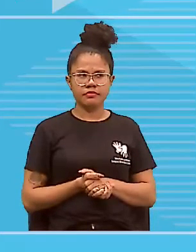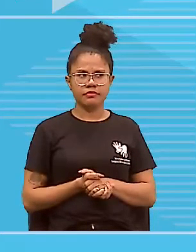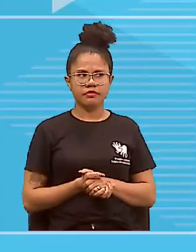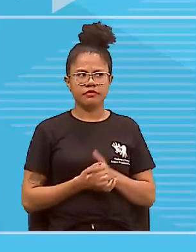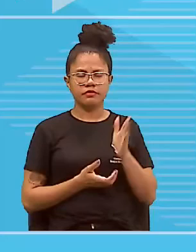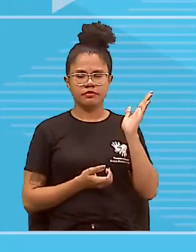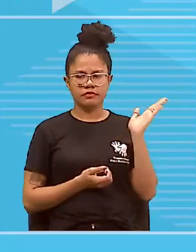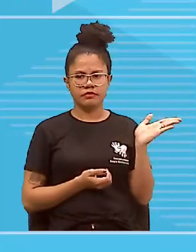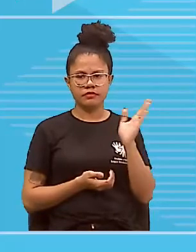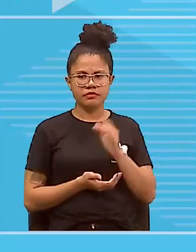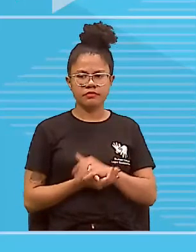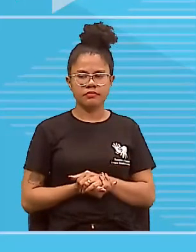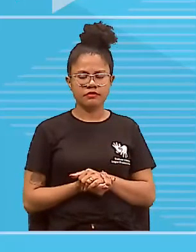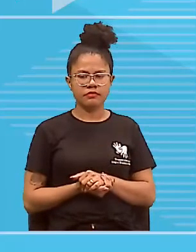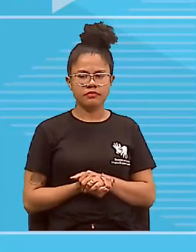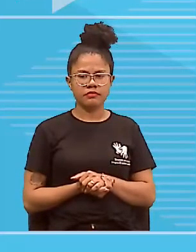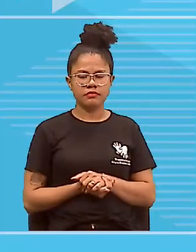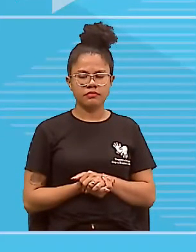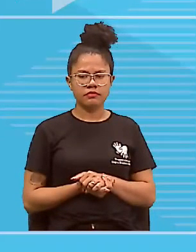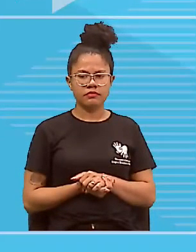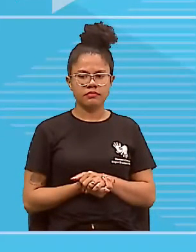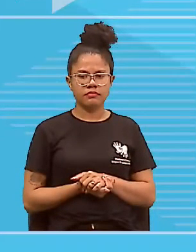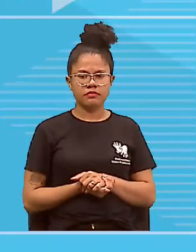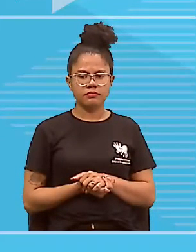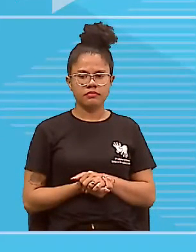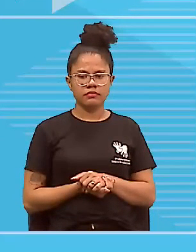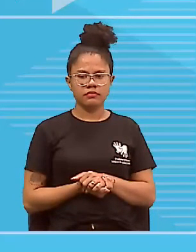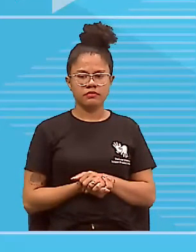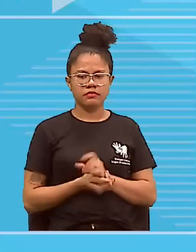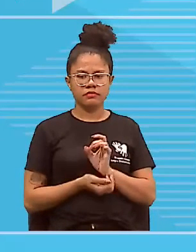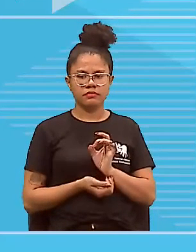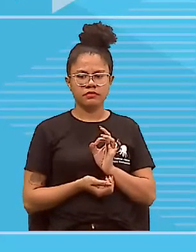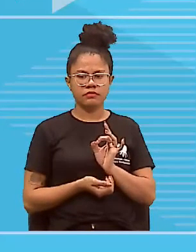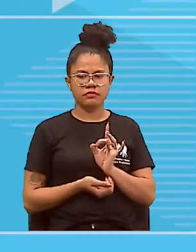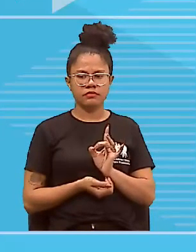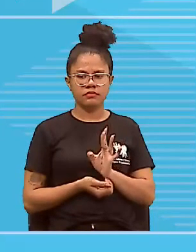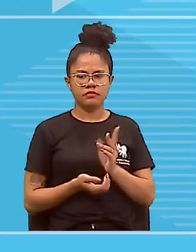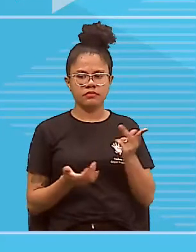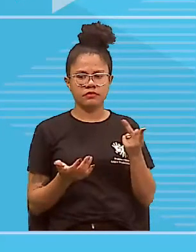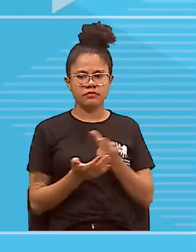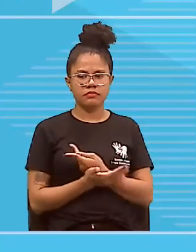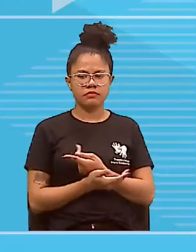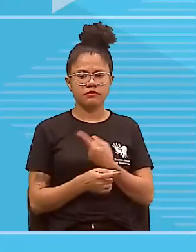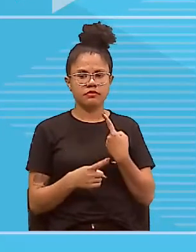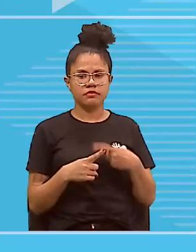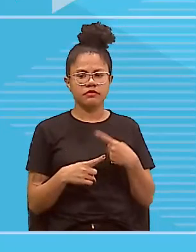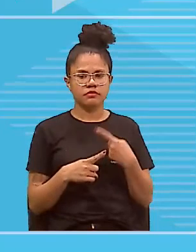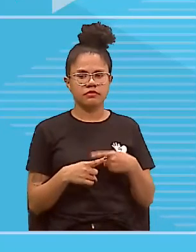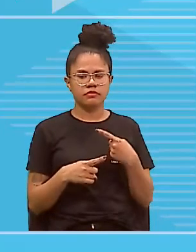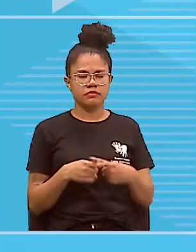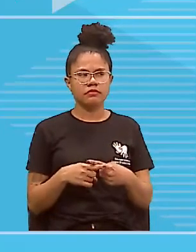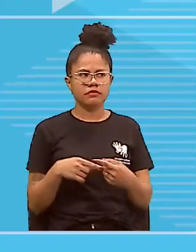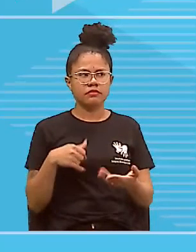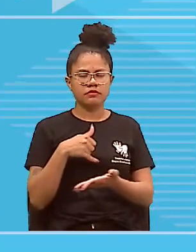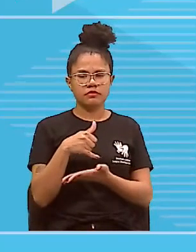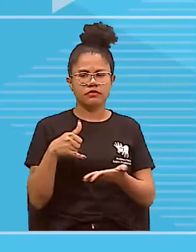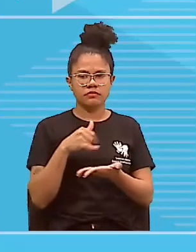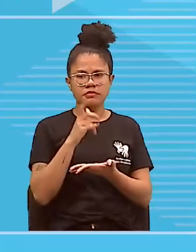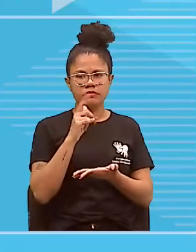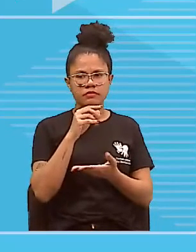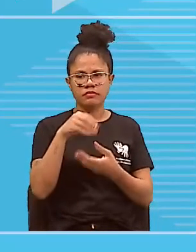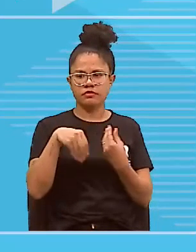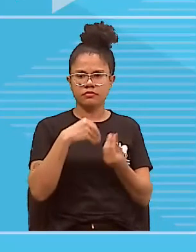esse fenômeno ele só acontece porque o óleo e a água não se